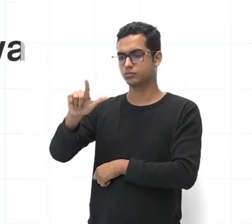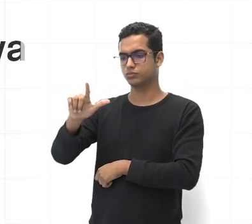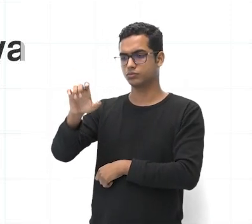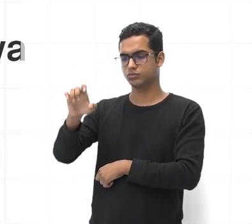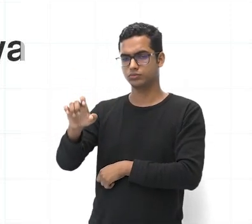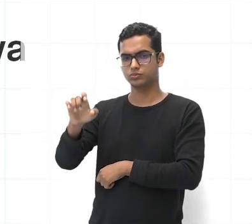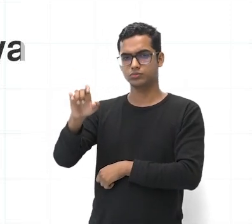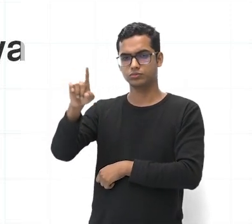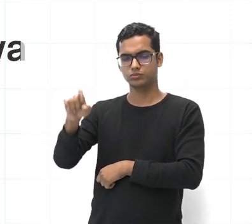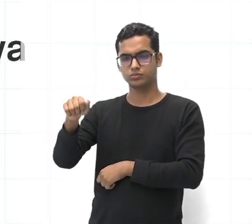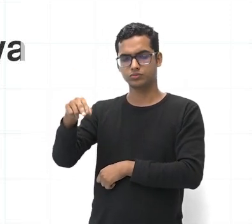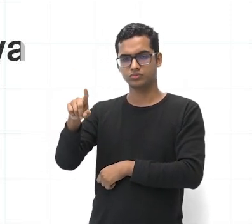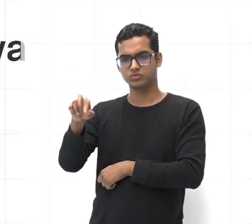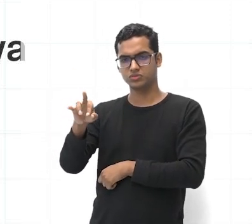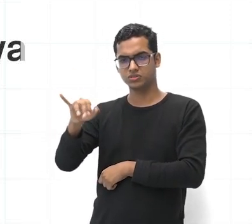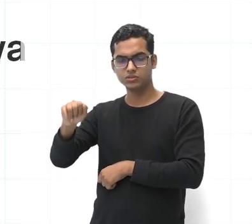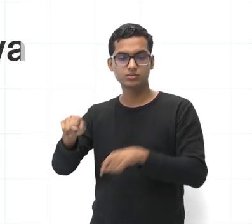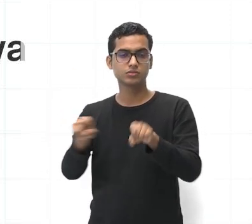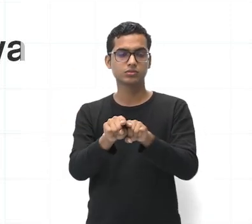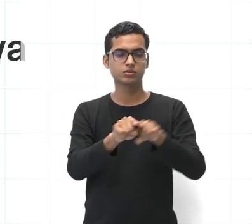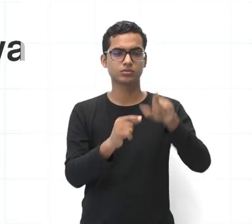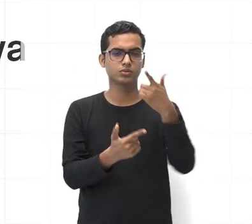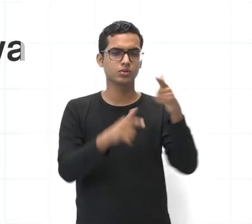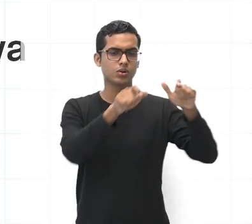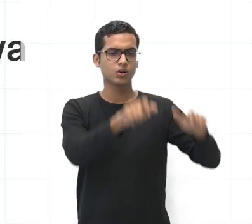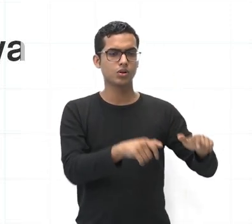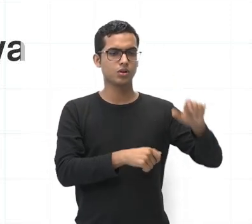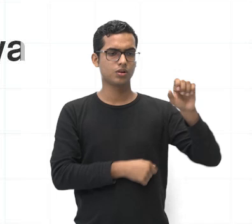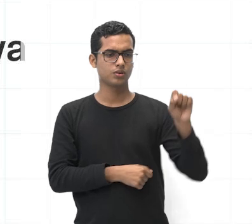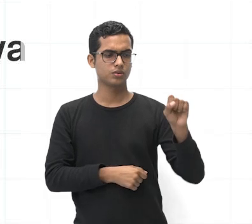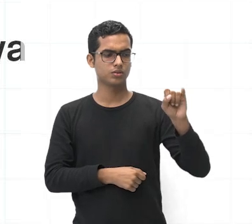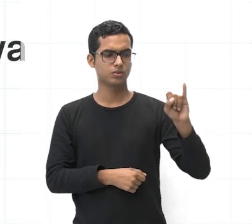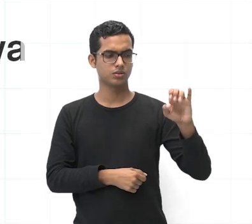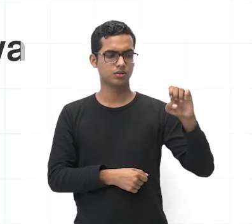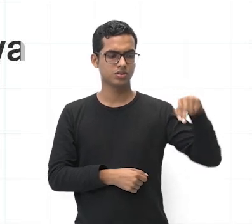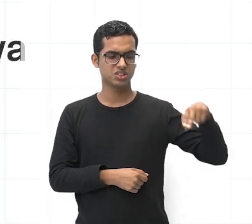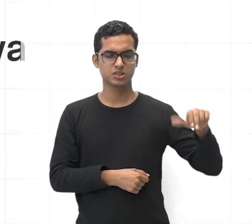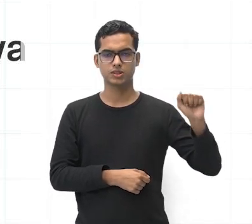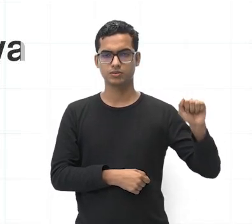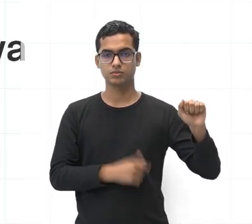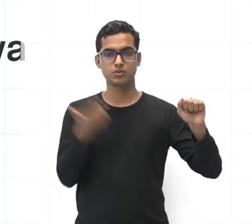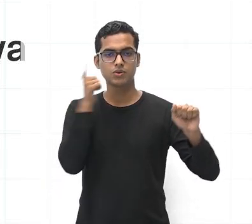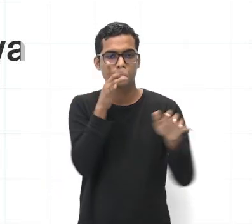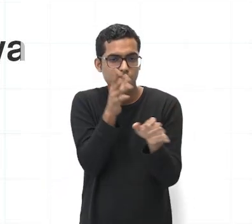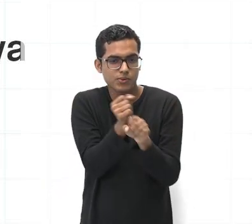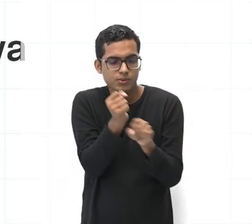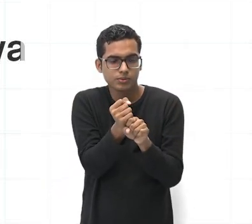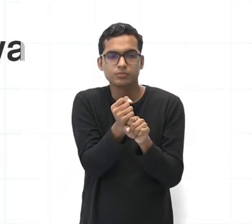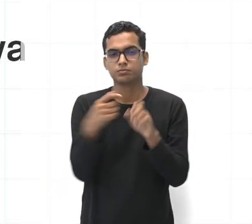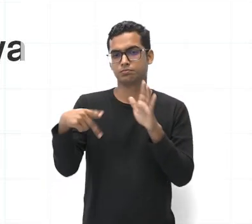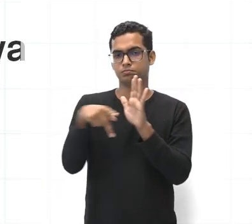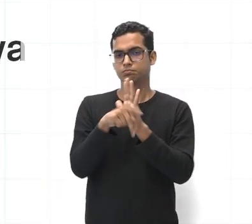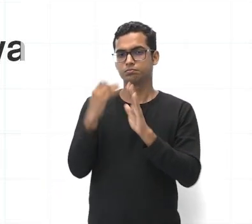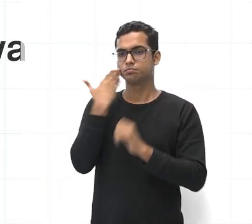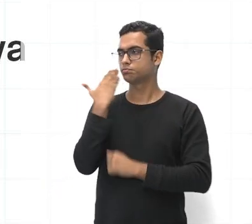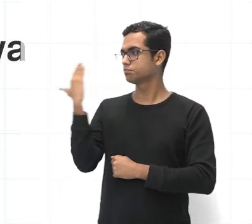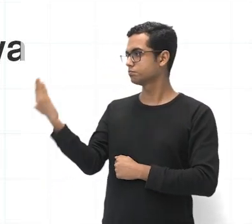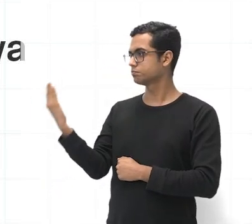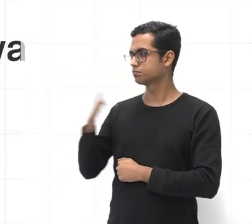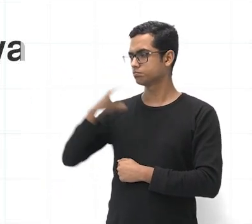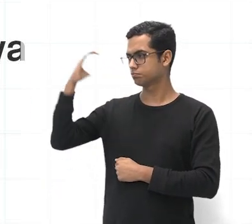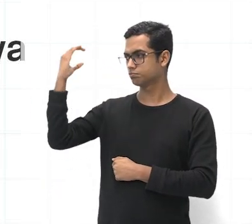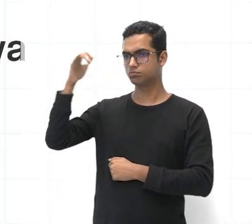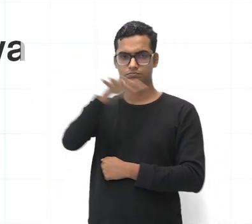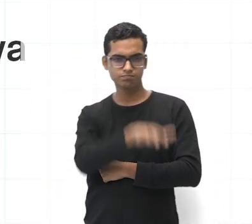Siena, e com isso ele fez um cálculo, porque o nosso grande cientista,